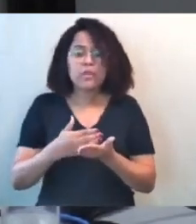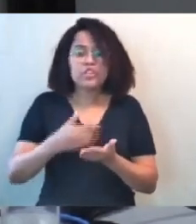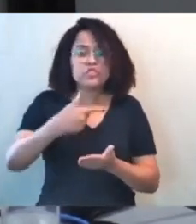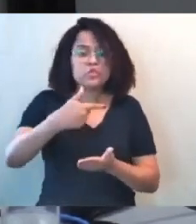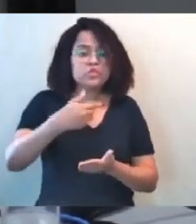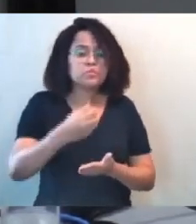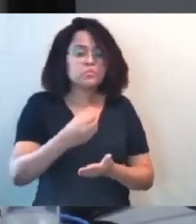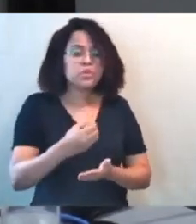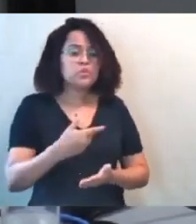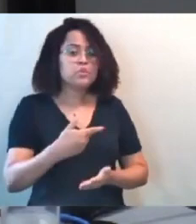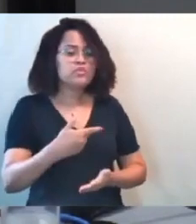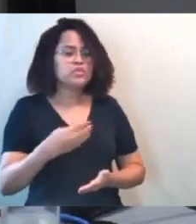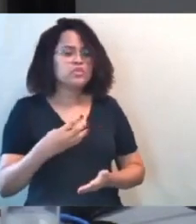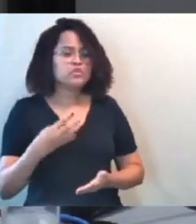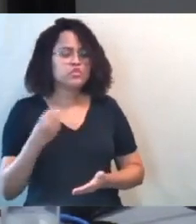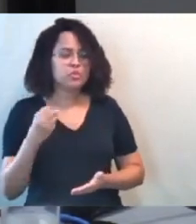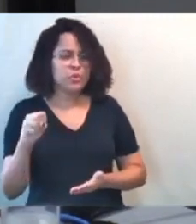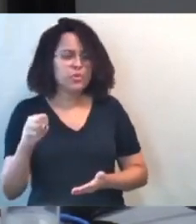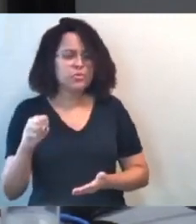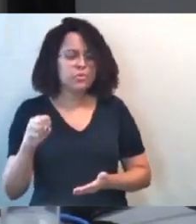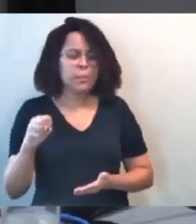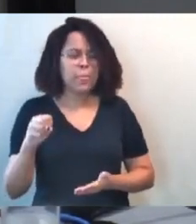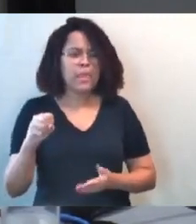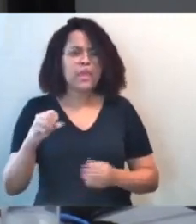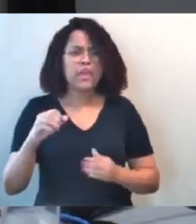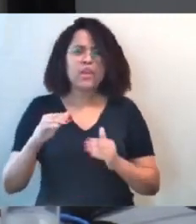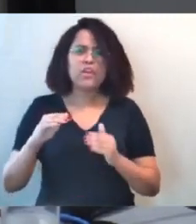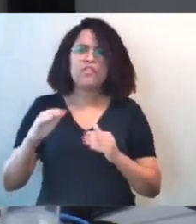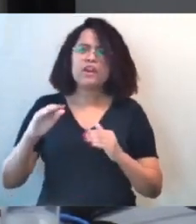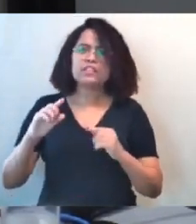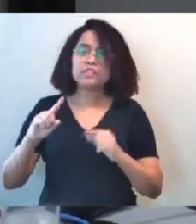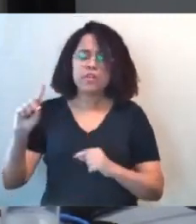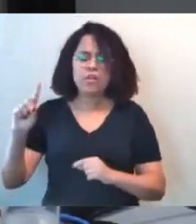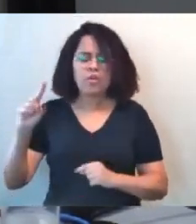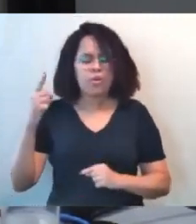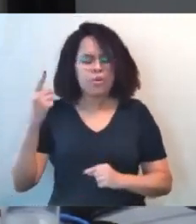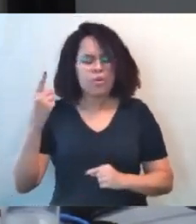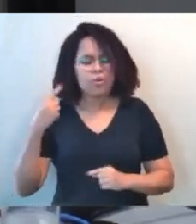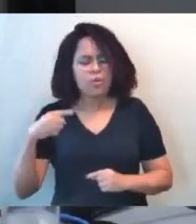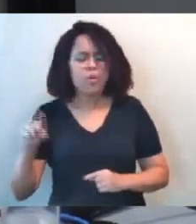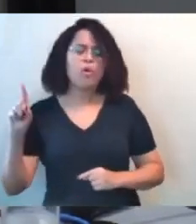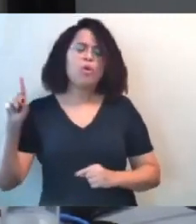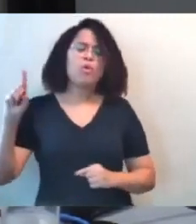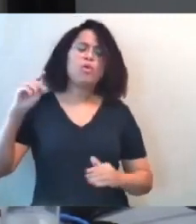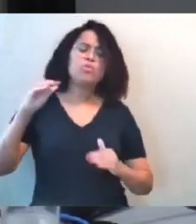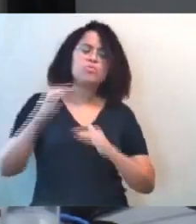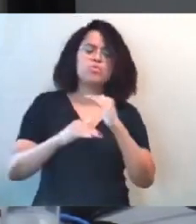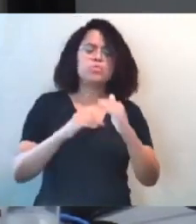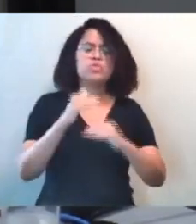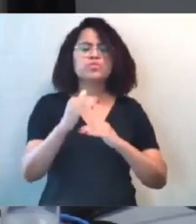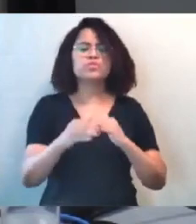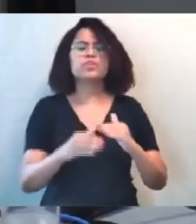que estarão prestando serviço, não, porque passaremos por um novo processo licitatório. Concorda?